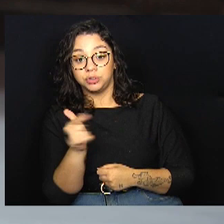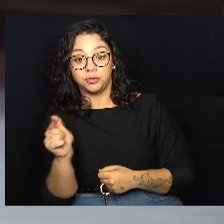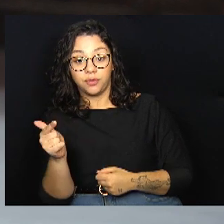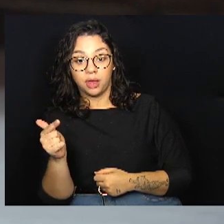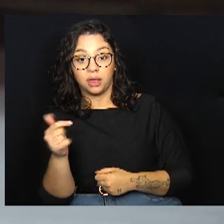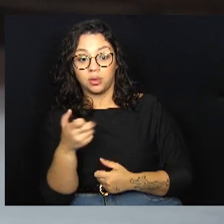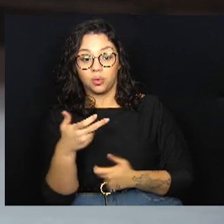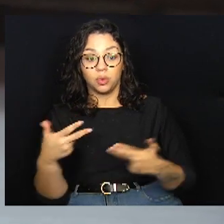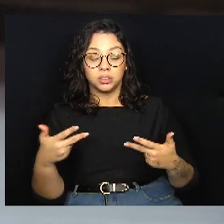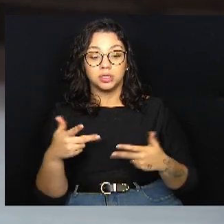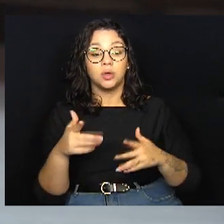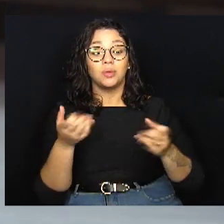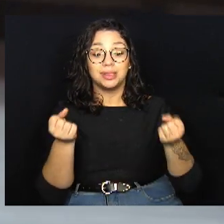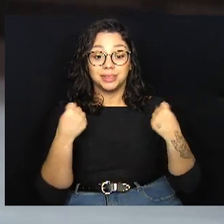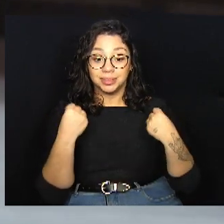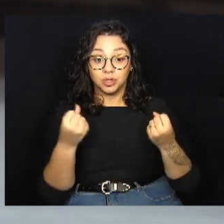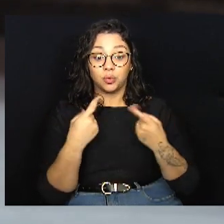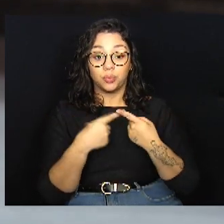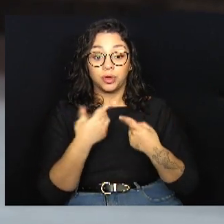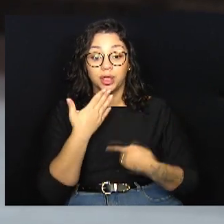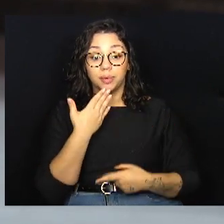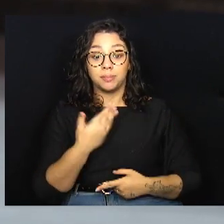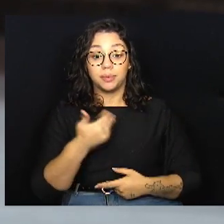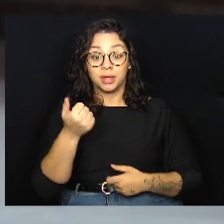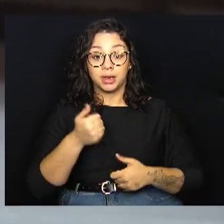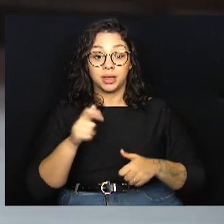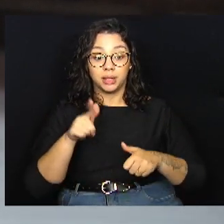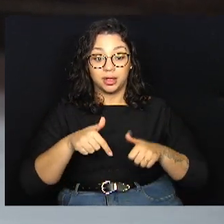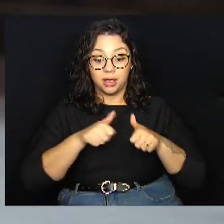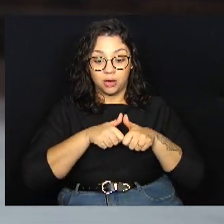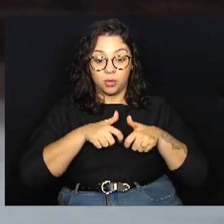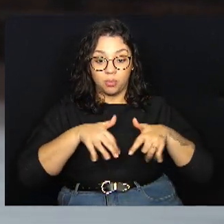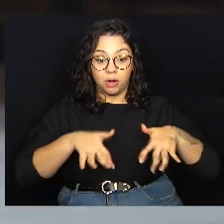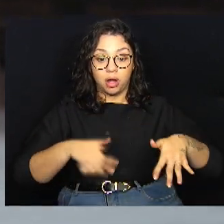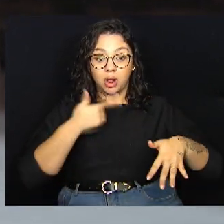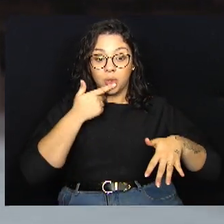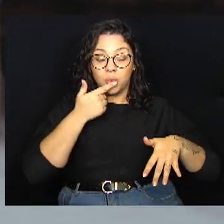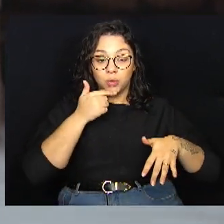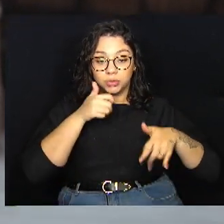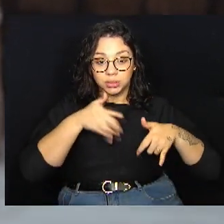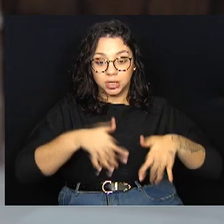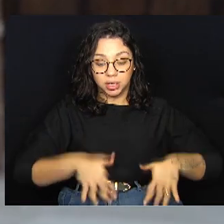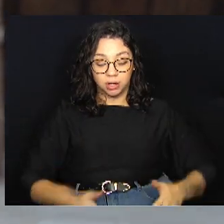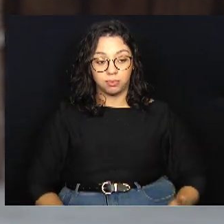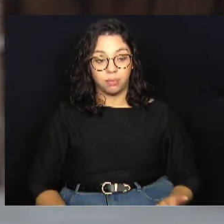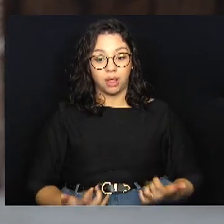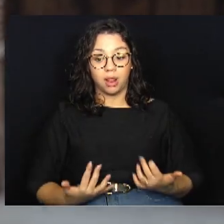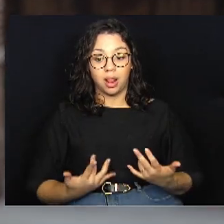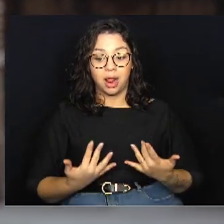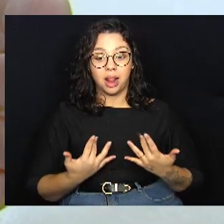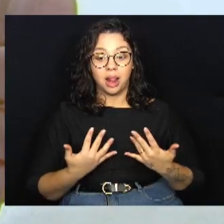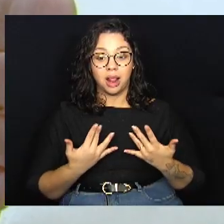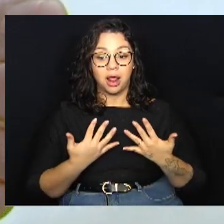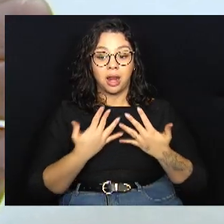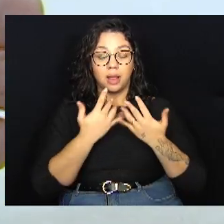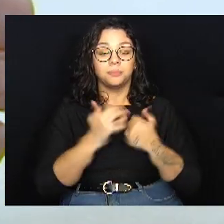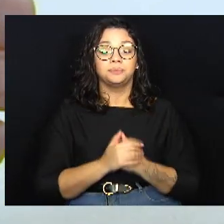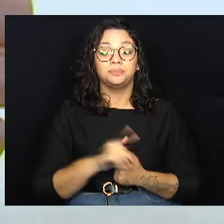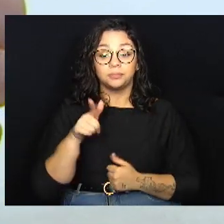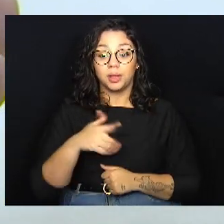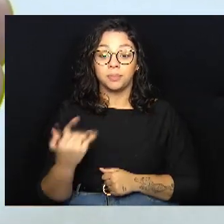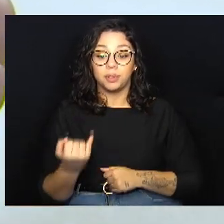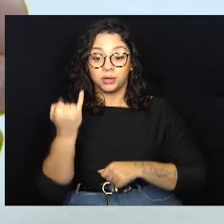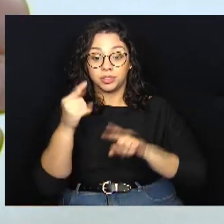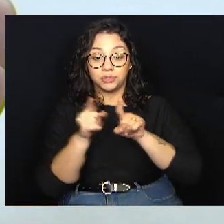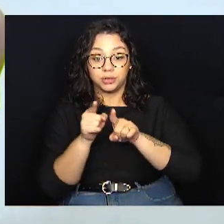uma contraindicação. Então, o exercício, porque o exercício melhora o retorno do sangue para o coração, para o abdômen. Também outra